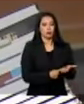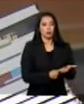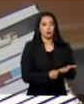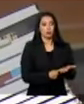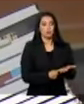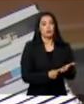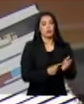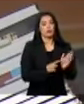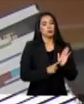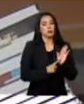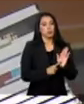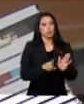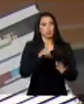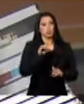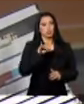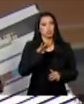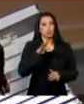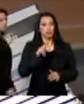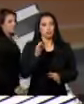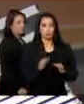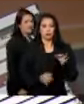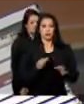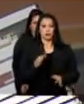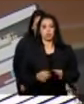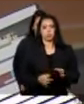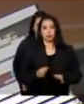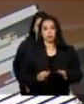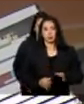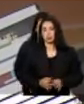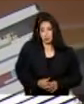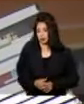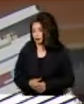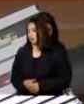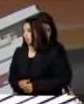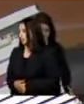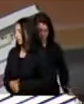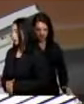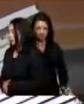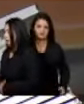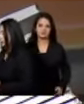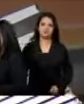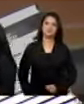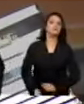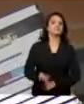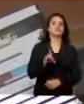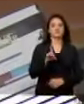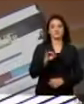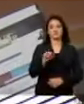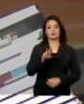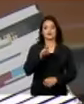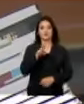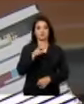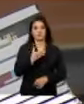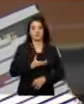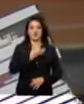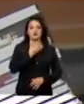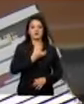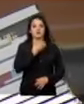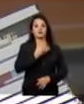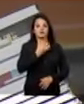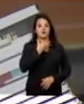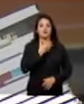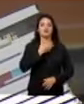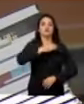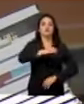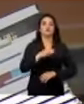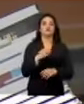Justiça de 14 de dezembro de 2007. Em 5 de dezembro